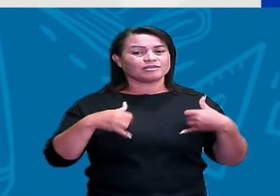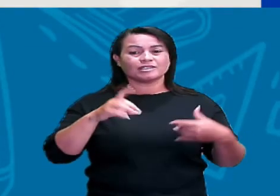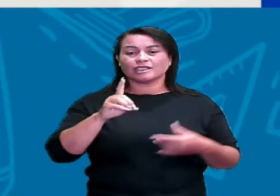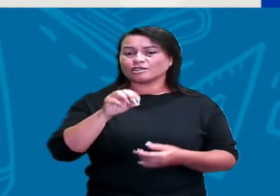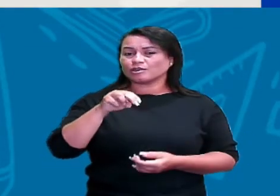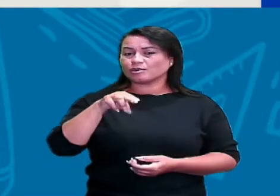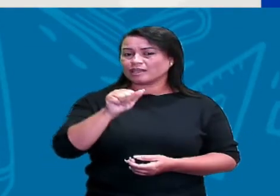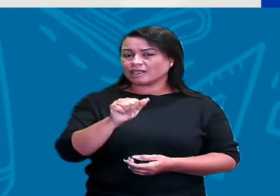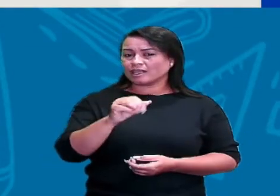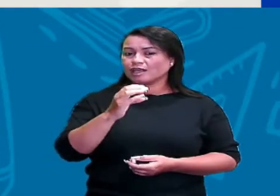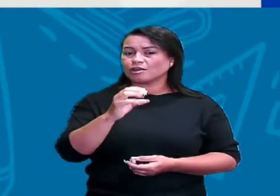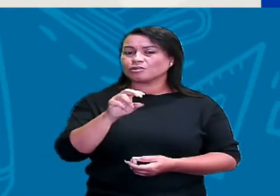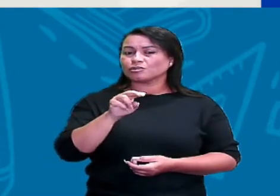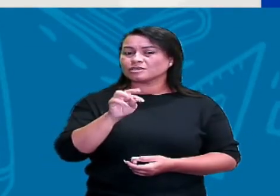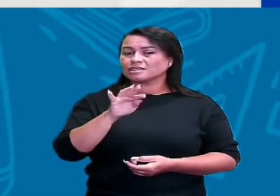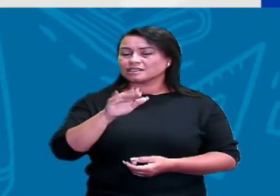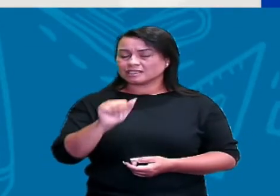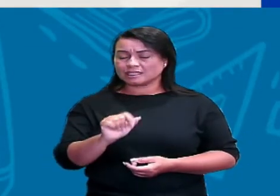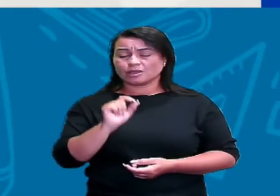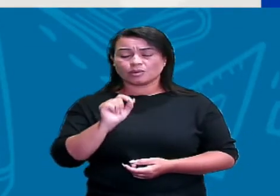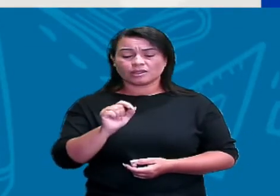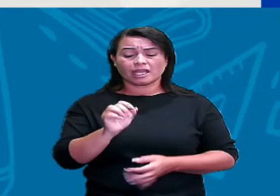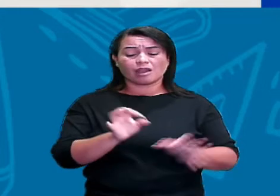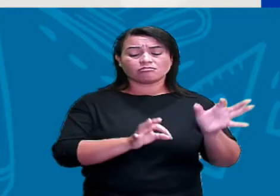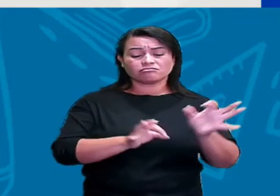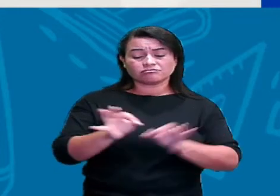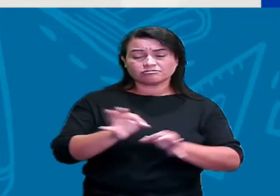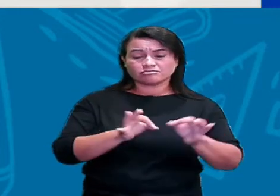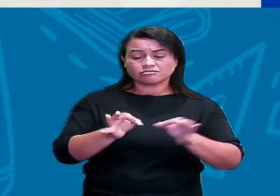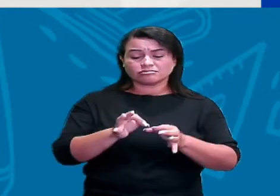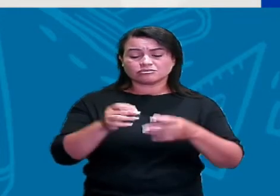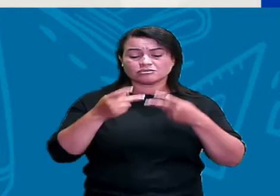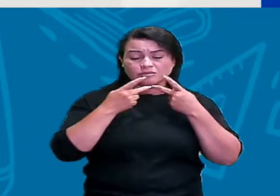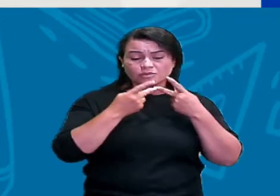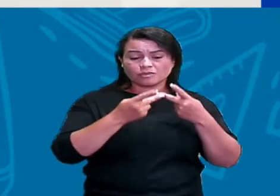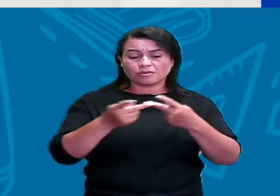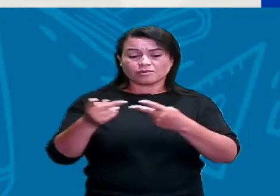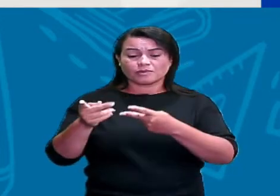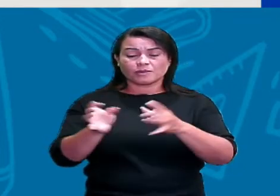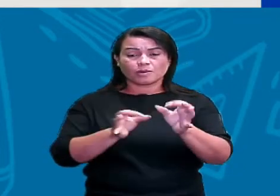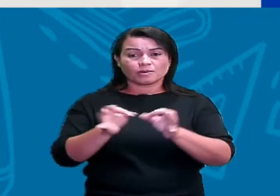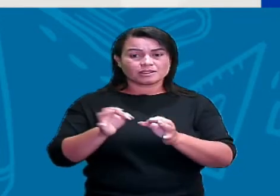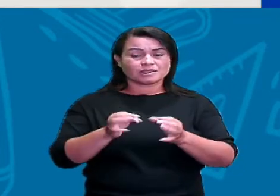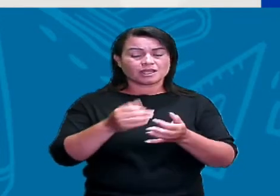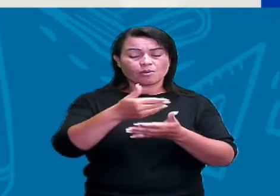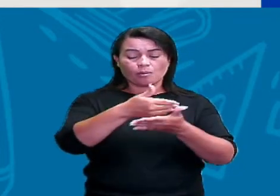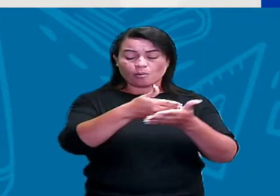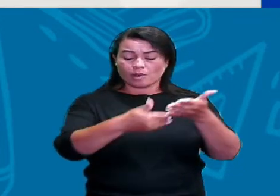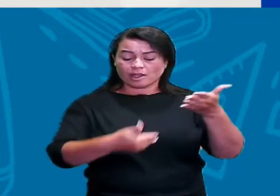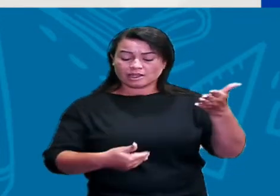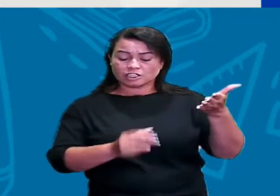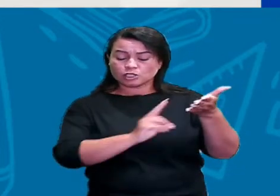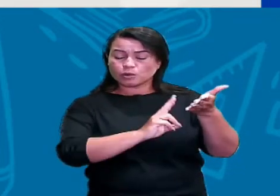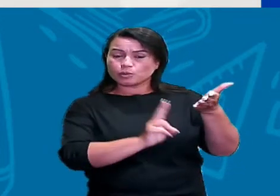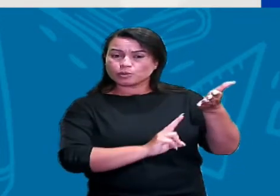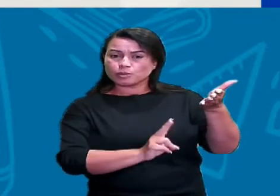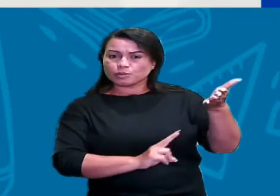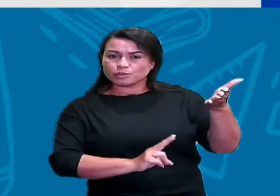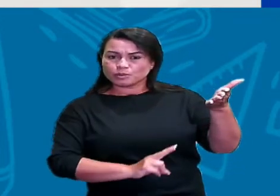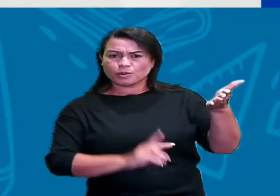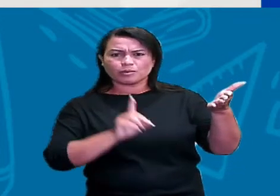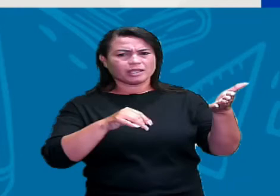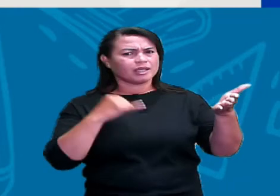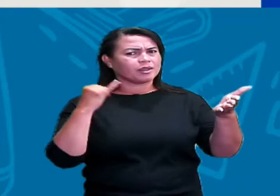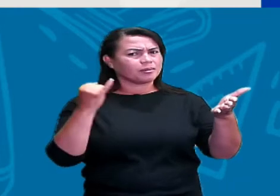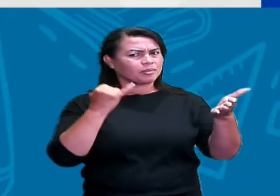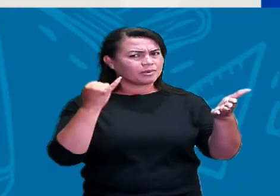convite e ela quer organizar uma lista dos convidados. E é muito importante que ela saiba o nome de